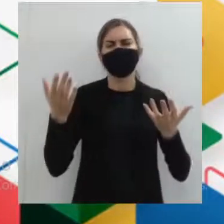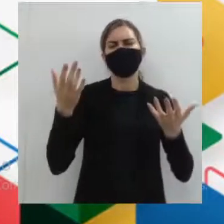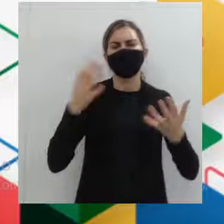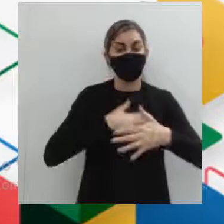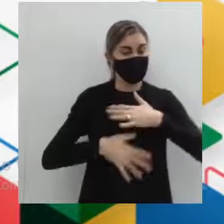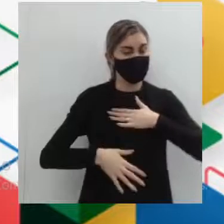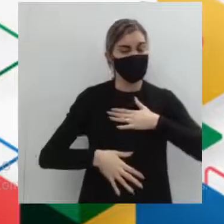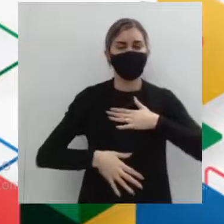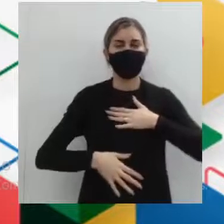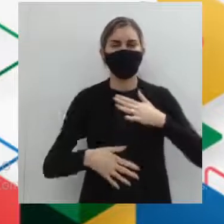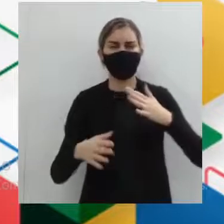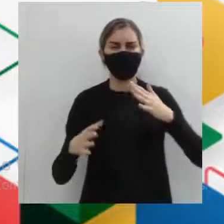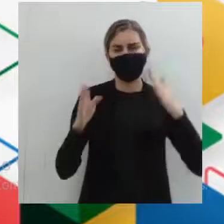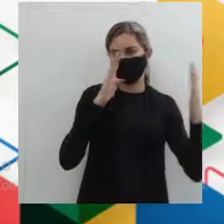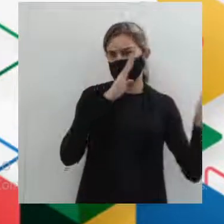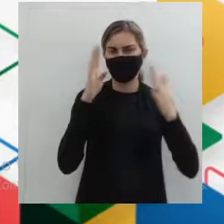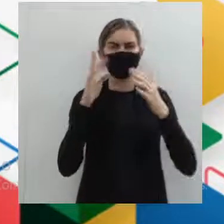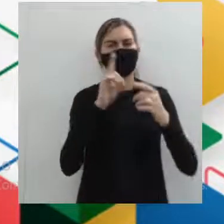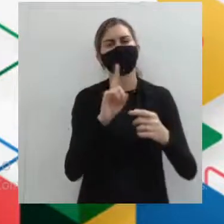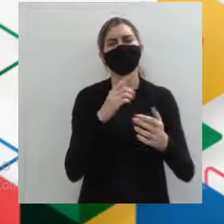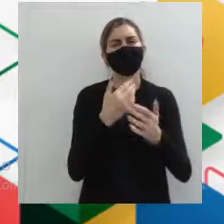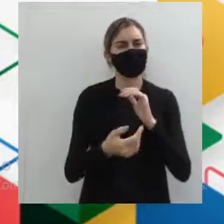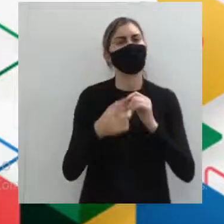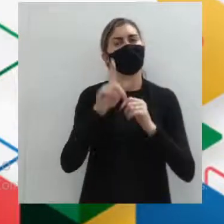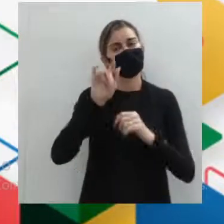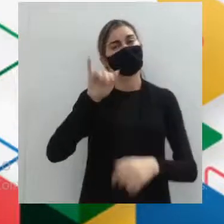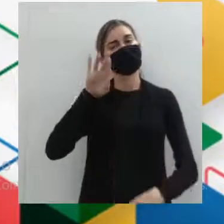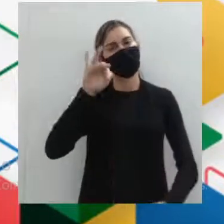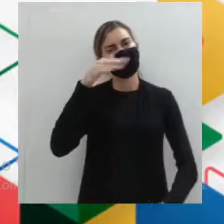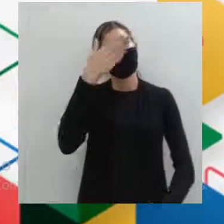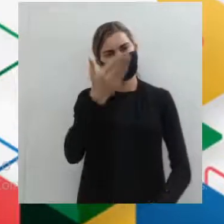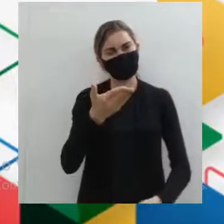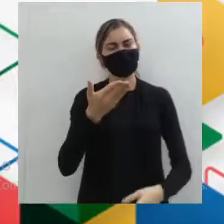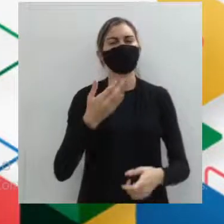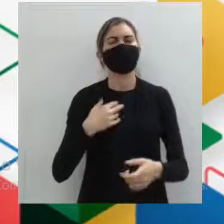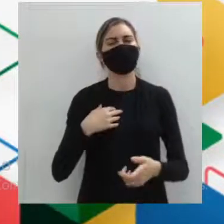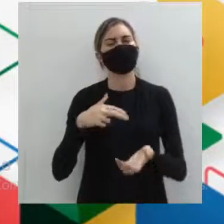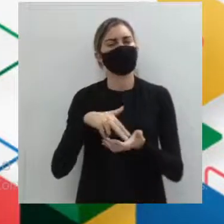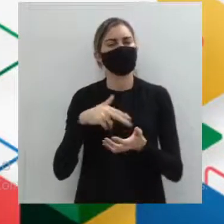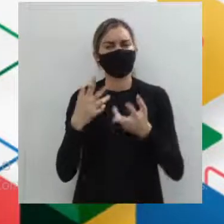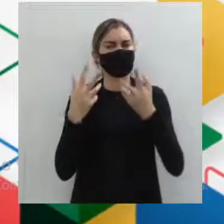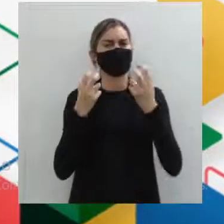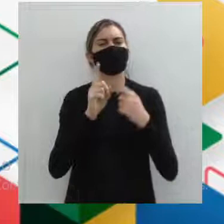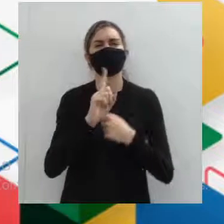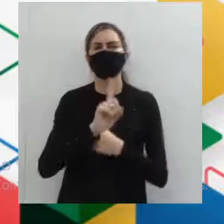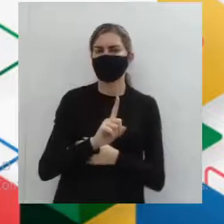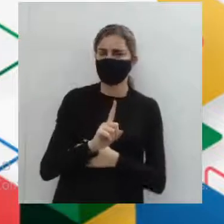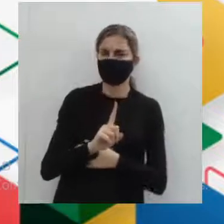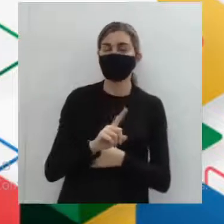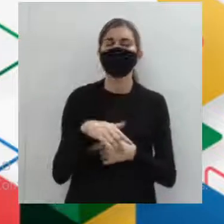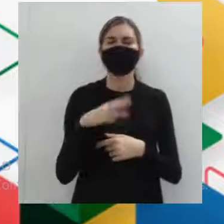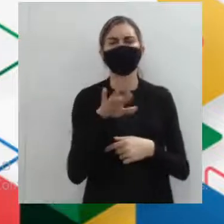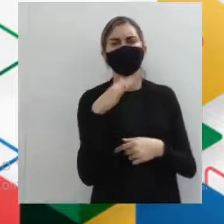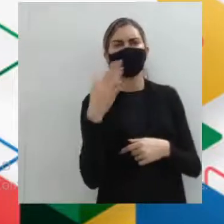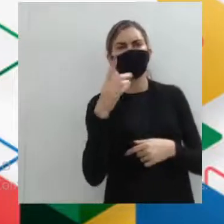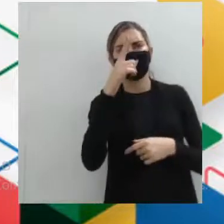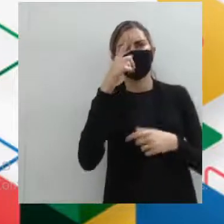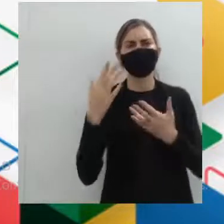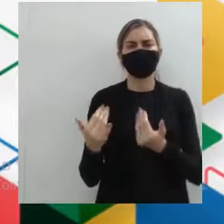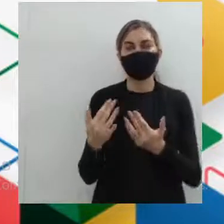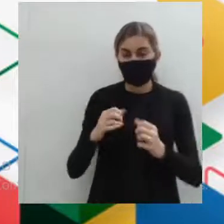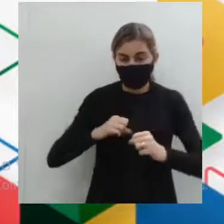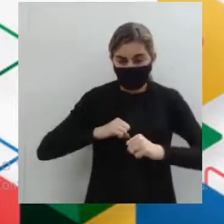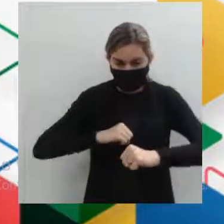do corpo. Então percebe aí como a ginástica está presente realmente, e muitas vezes a gente não percebe isso. À direita tem um jovem